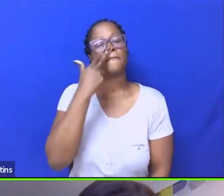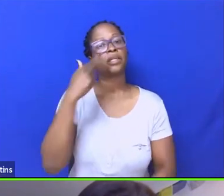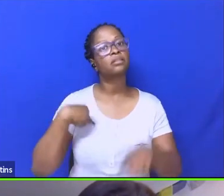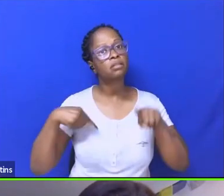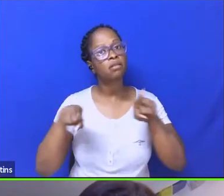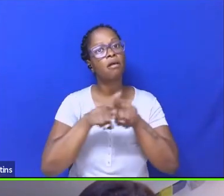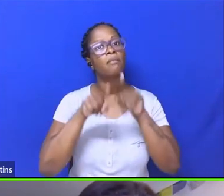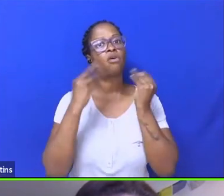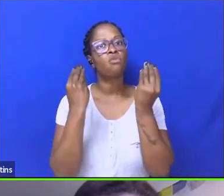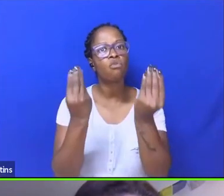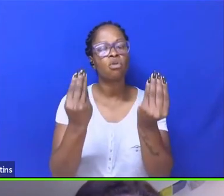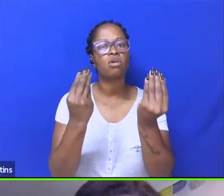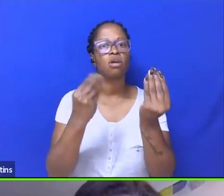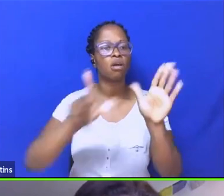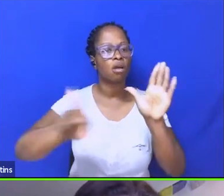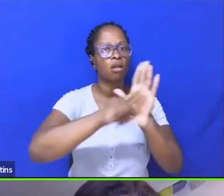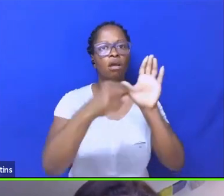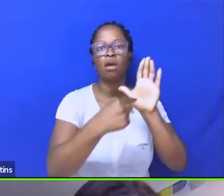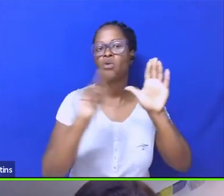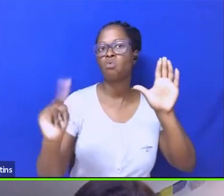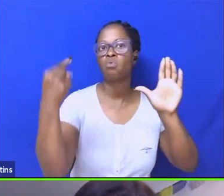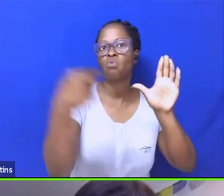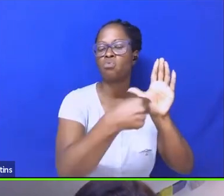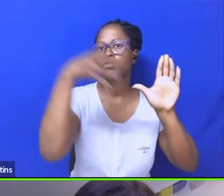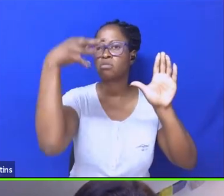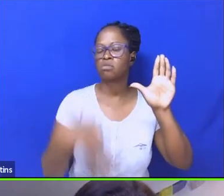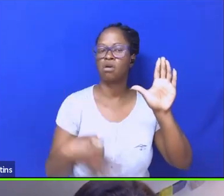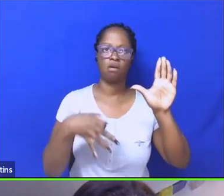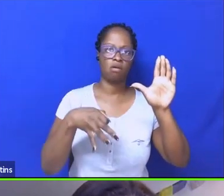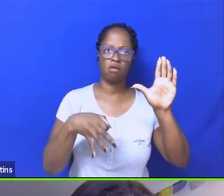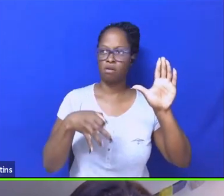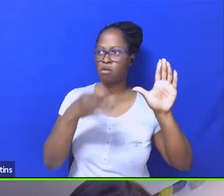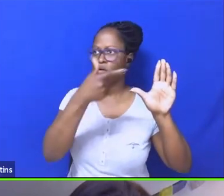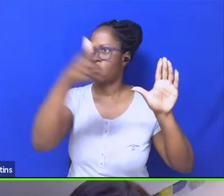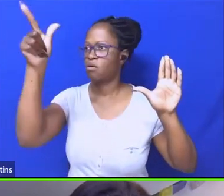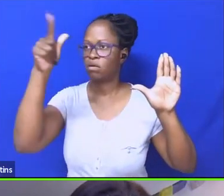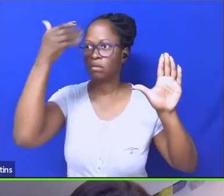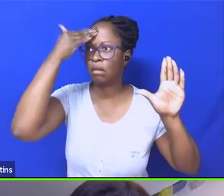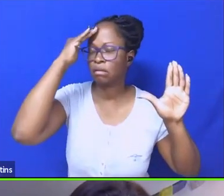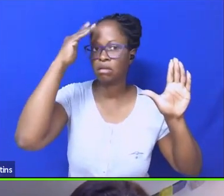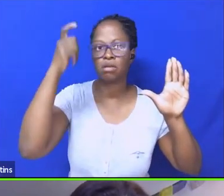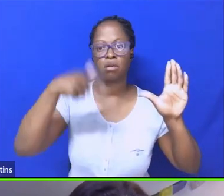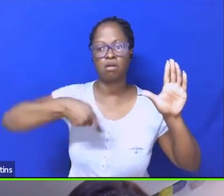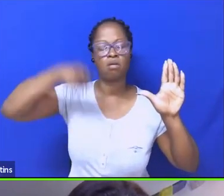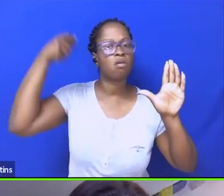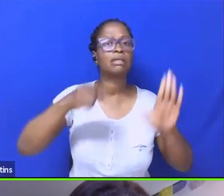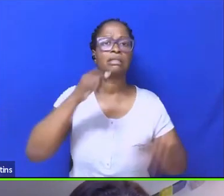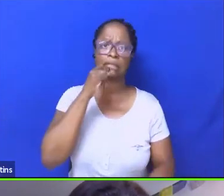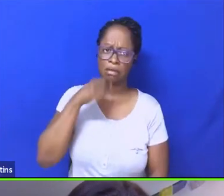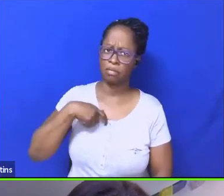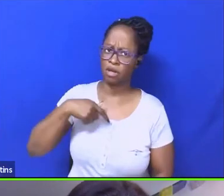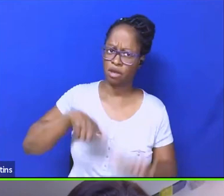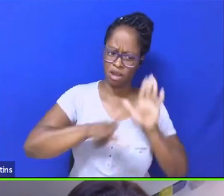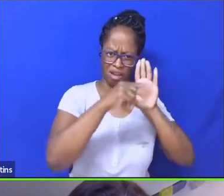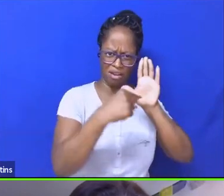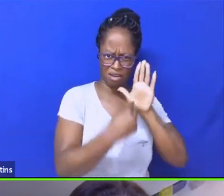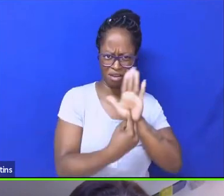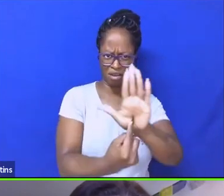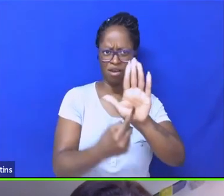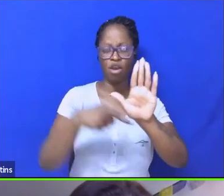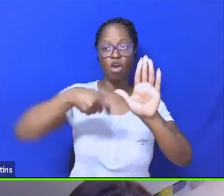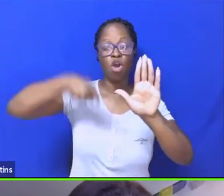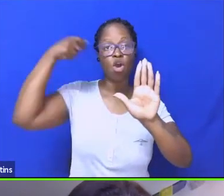adequada quando dizem por exemplo te obrigam a estudiar o artículo do matrimônio dizem que o matrimônio